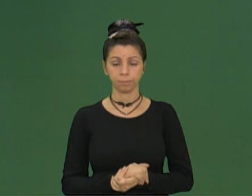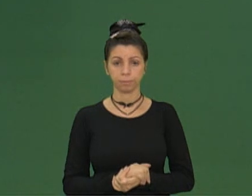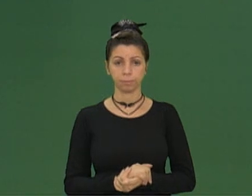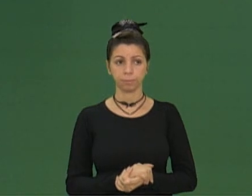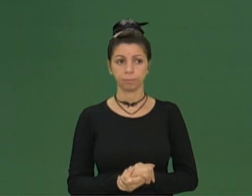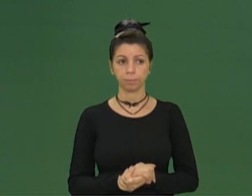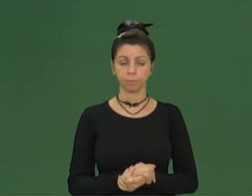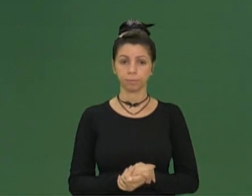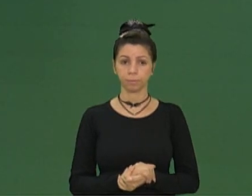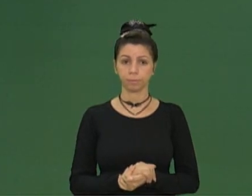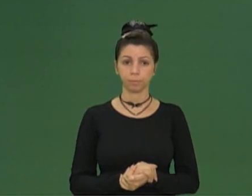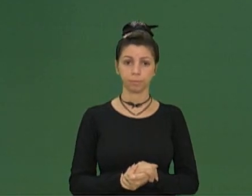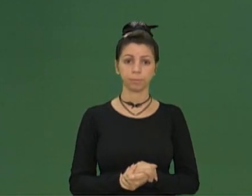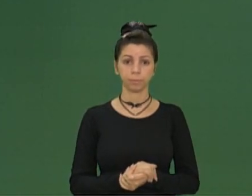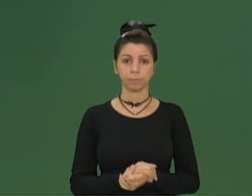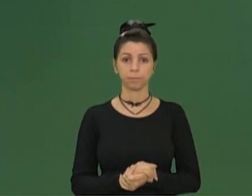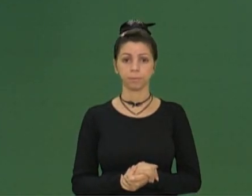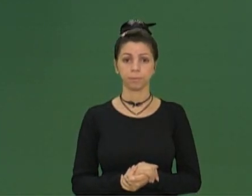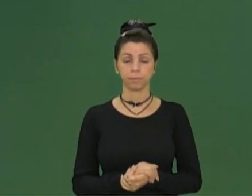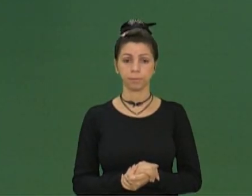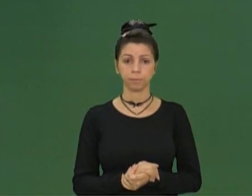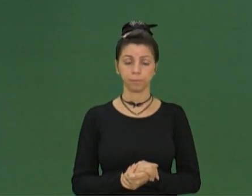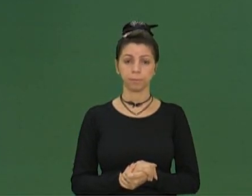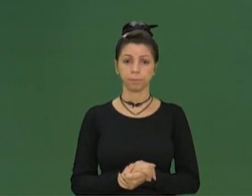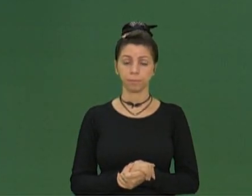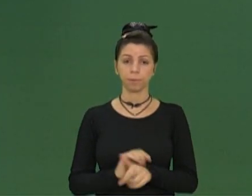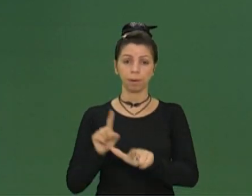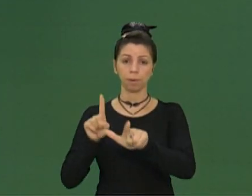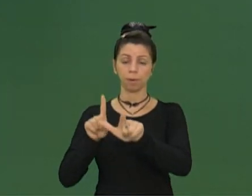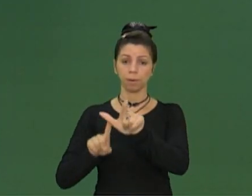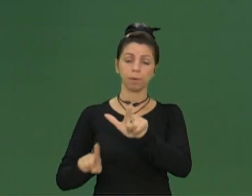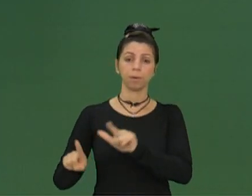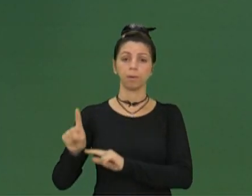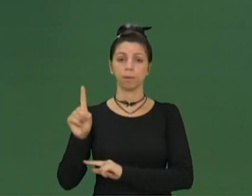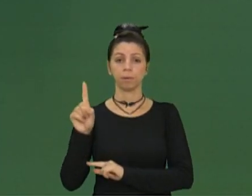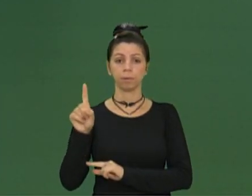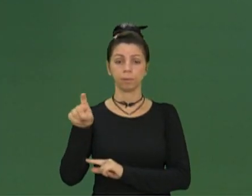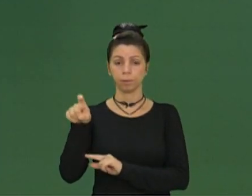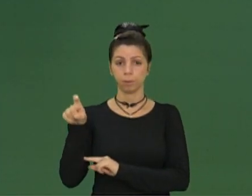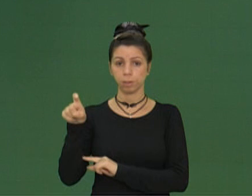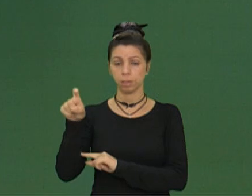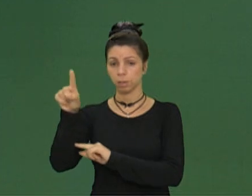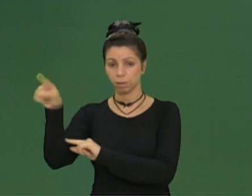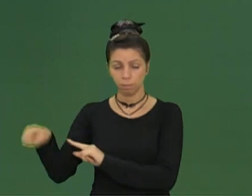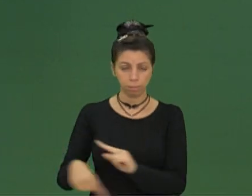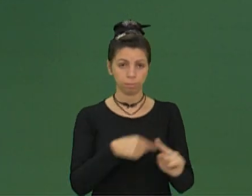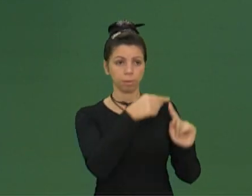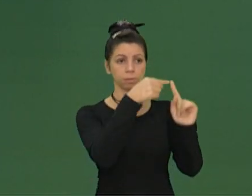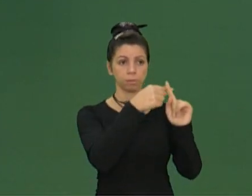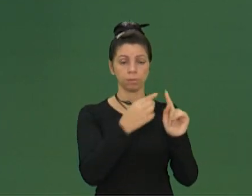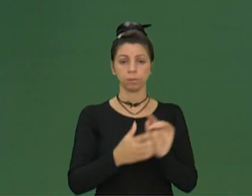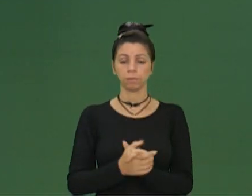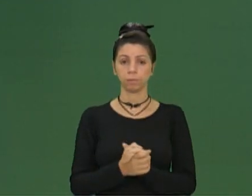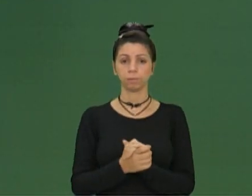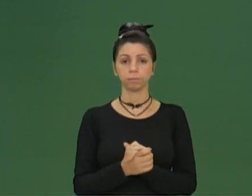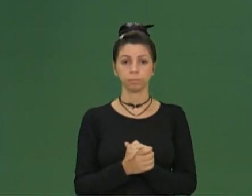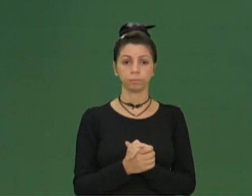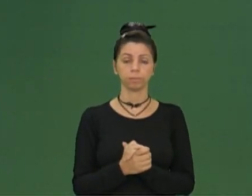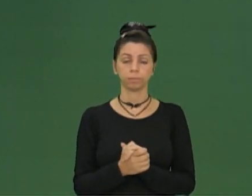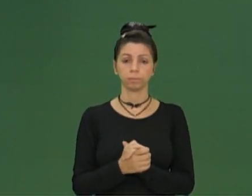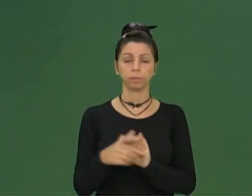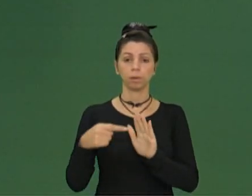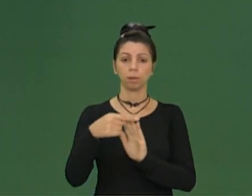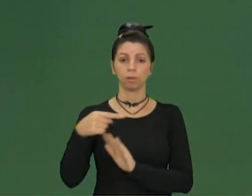variável, né? 3x era positivo, passou a ser negativo. 2x menos 3x igual a menos